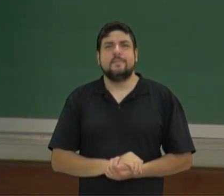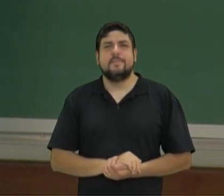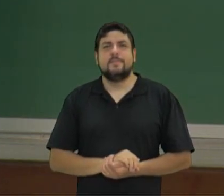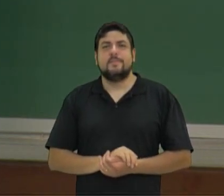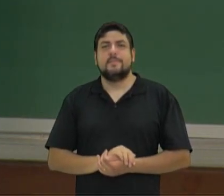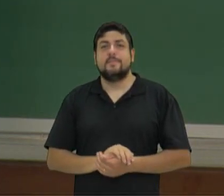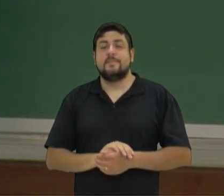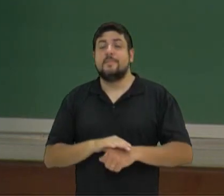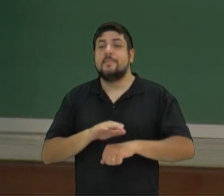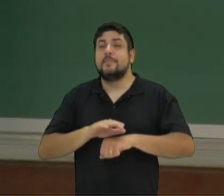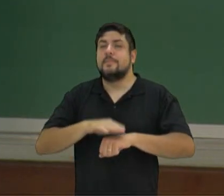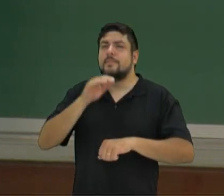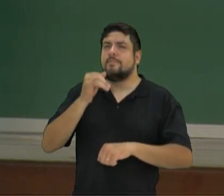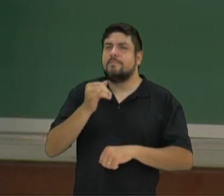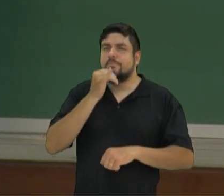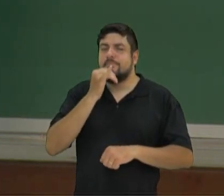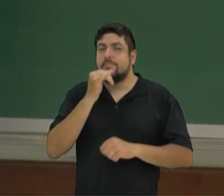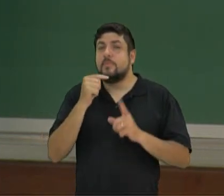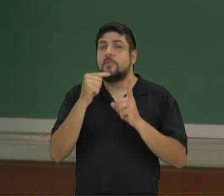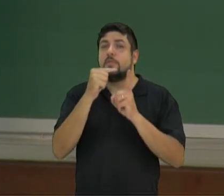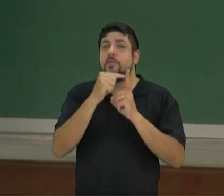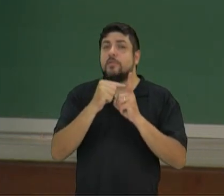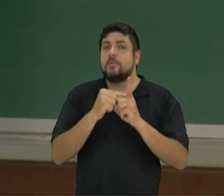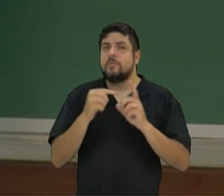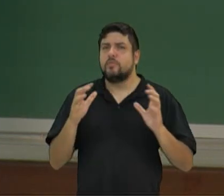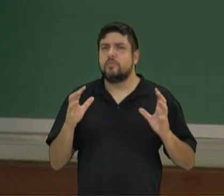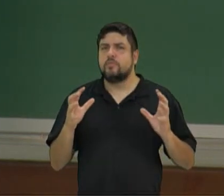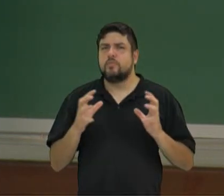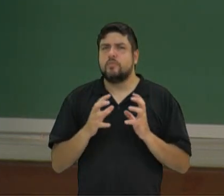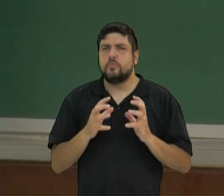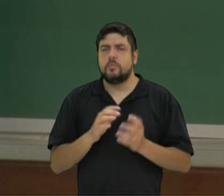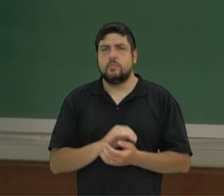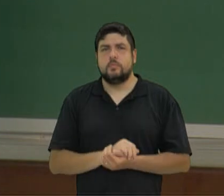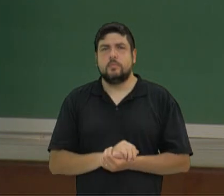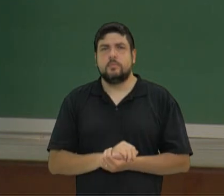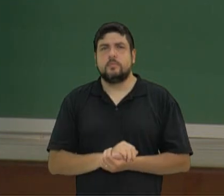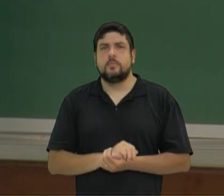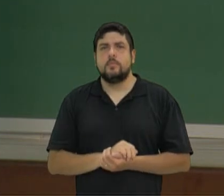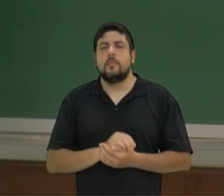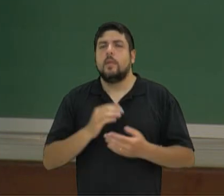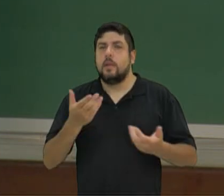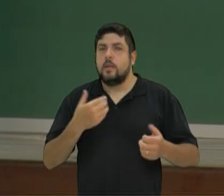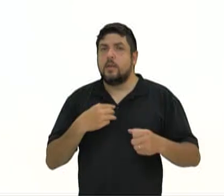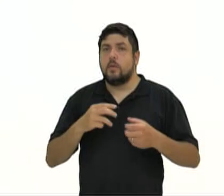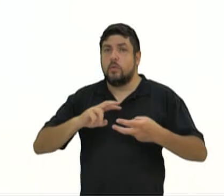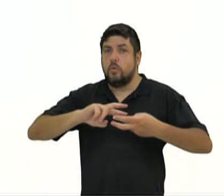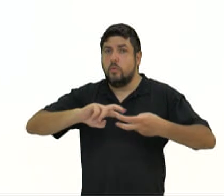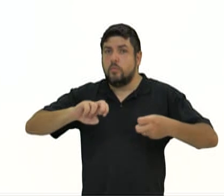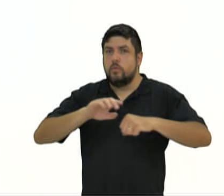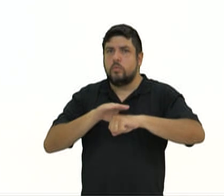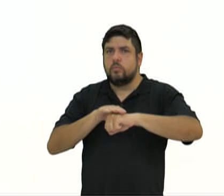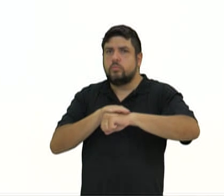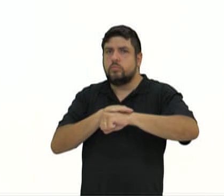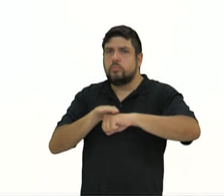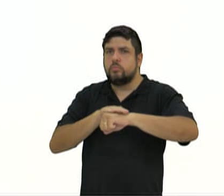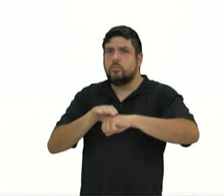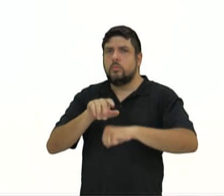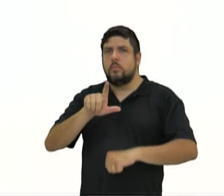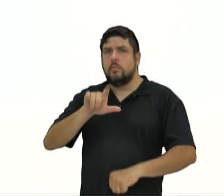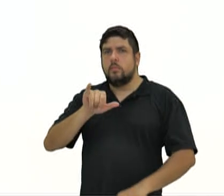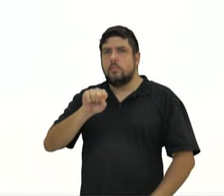exemplos de tipos de contração. Então, os músculos não estriados, também conhecidos